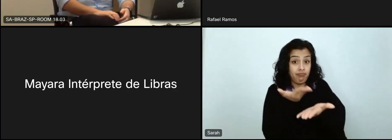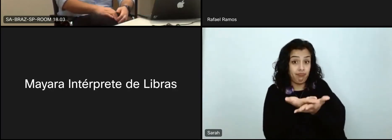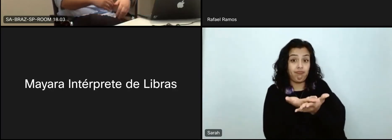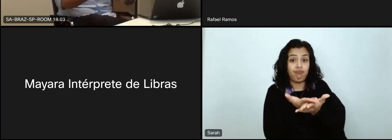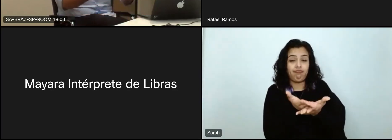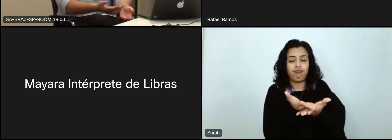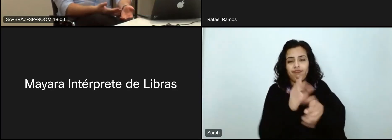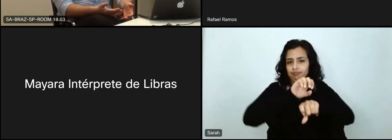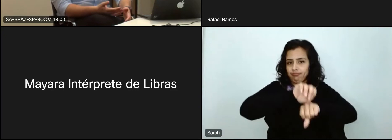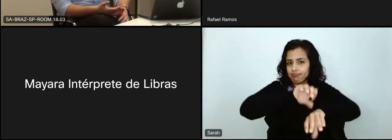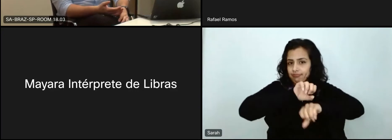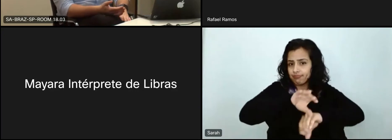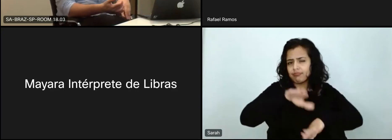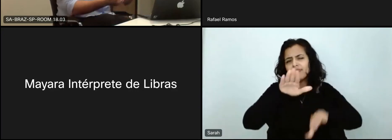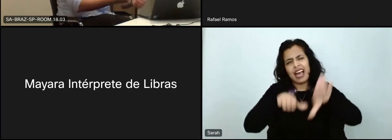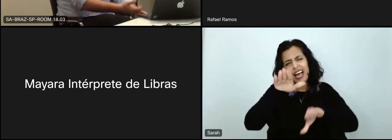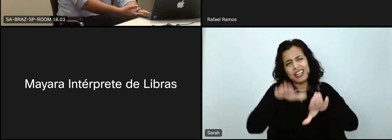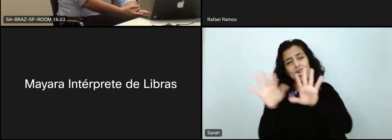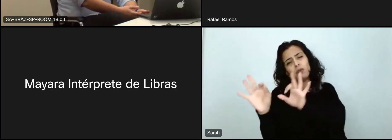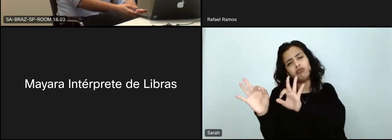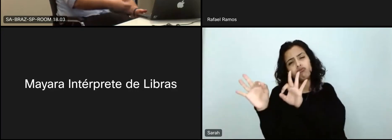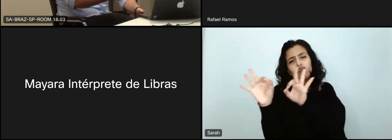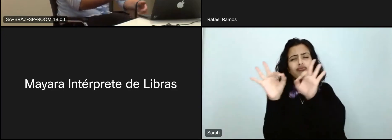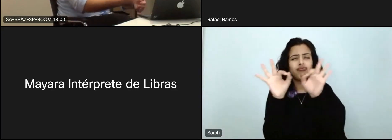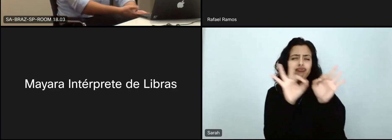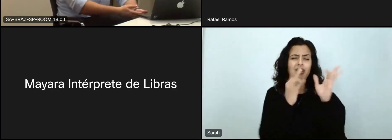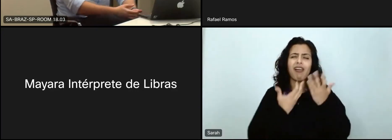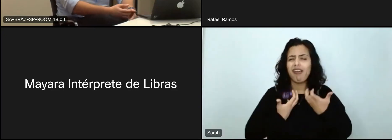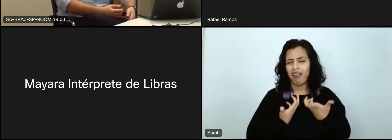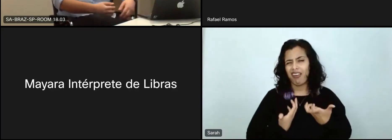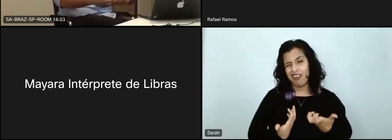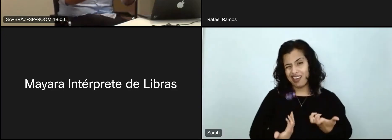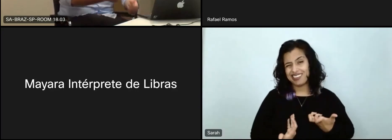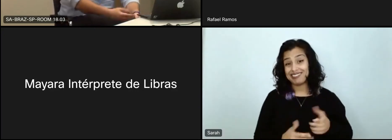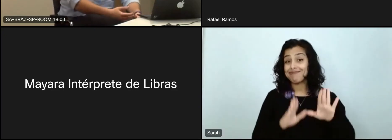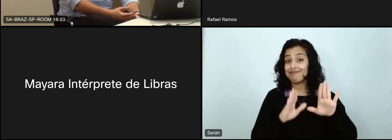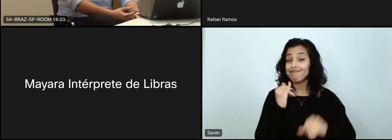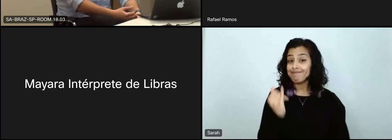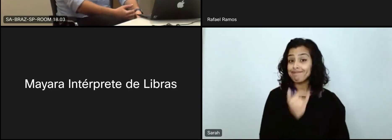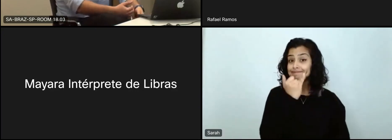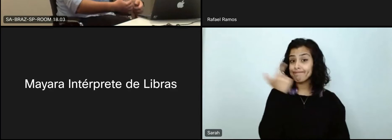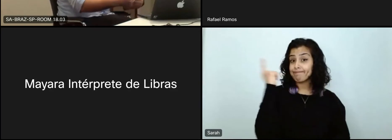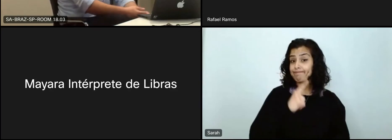de serem cansativas muitas vezes. É muito importante para a gente fazer aquela autocrítica, para a gente fazer